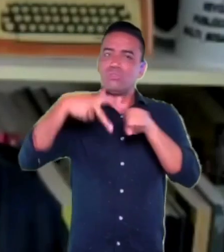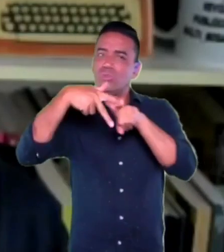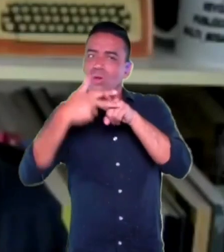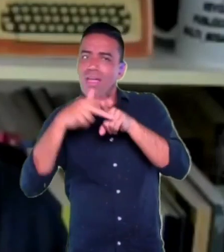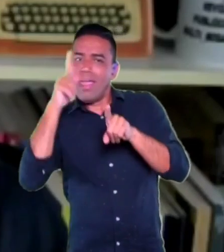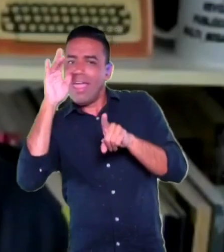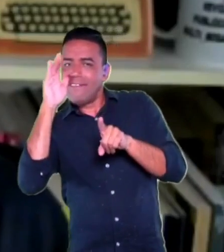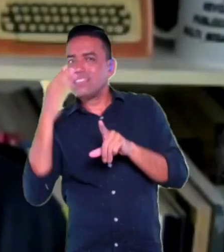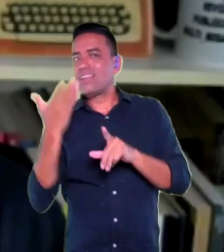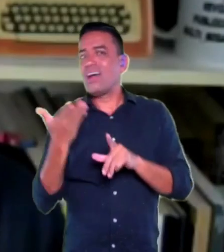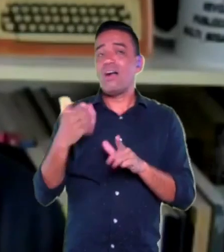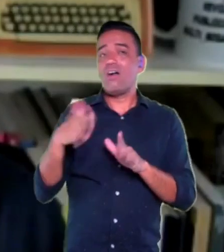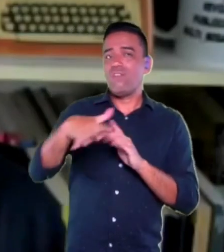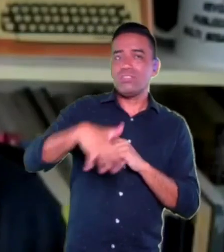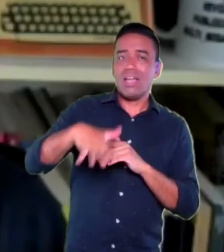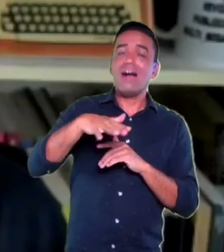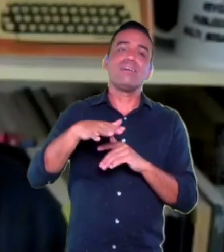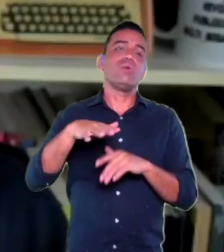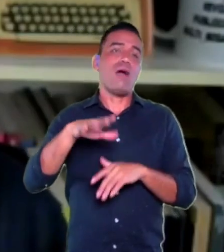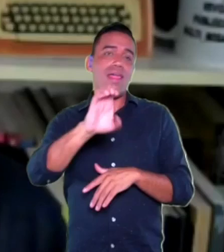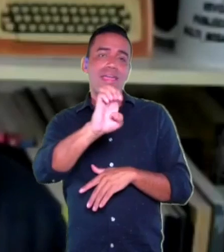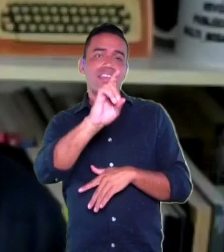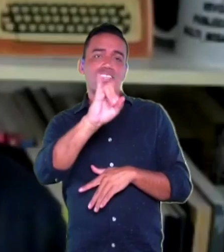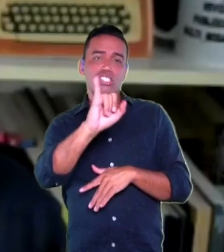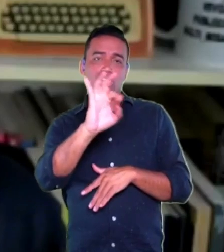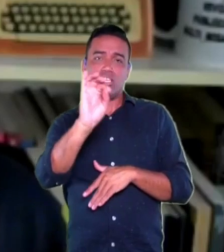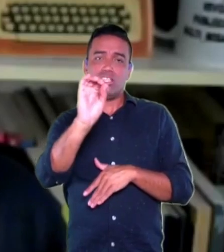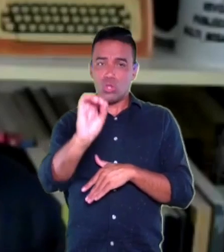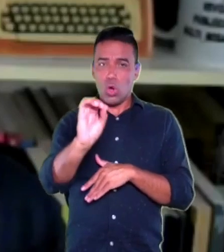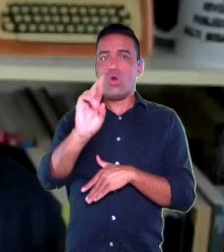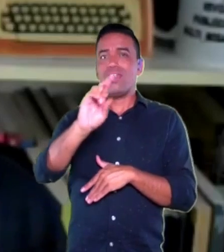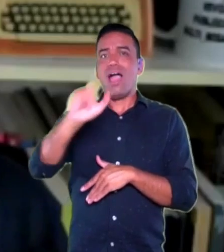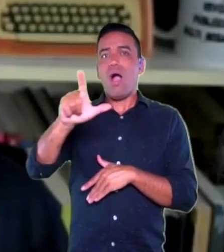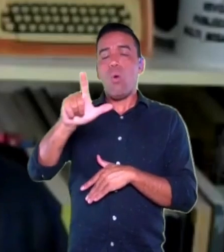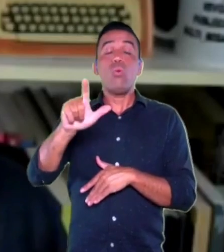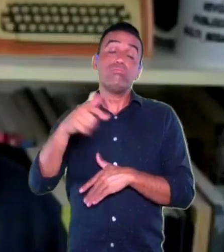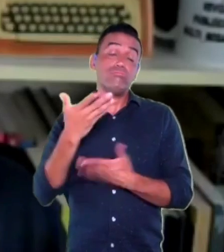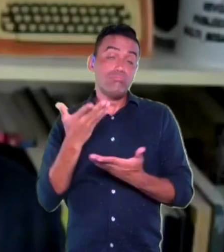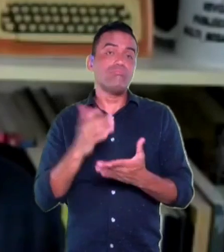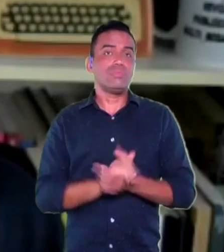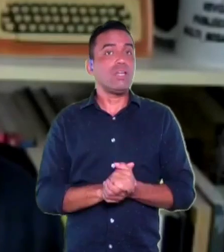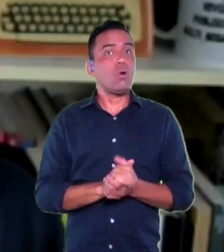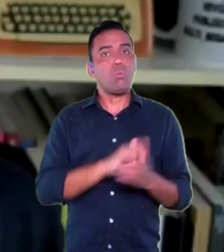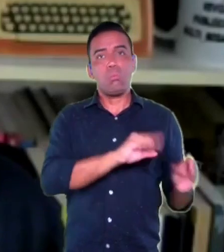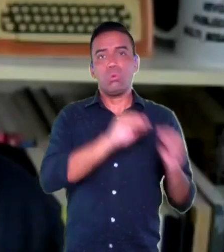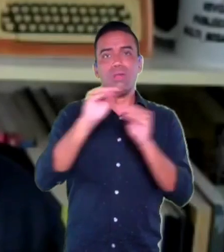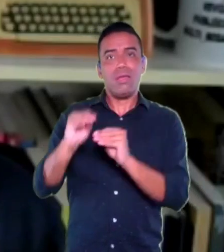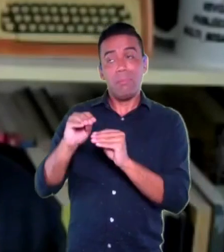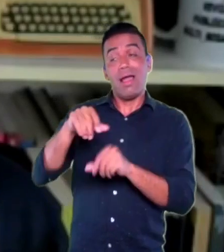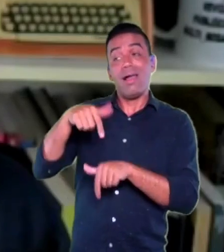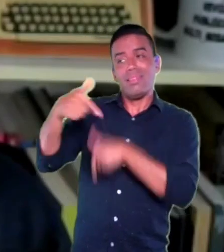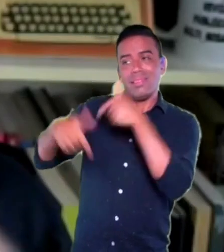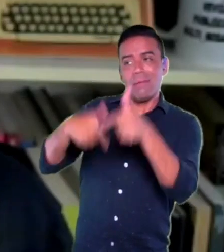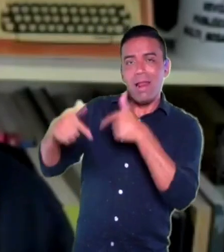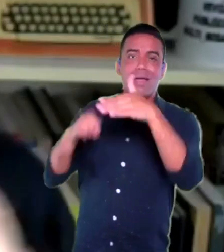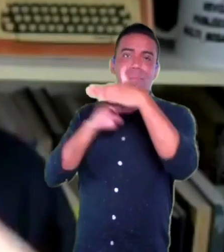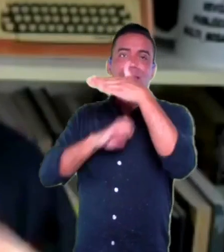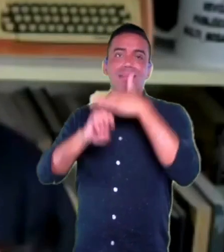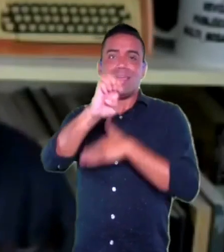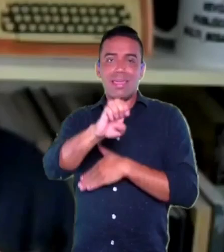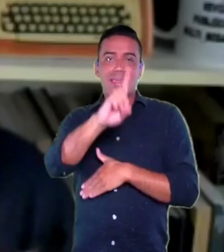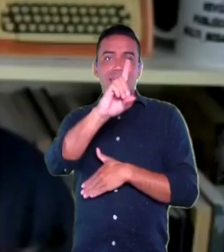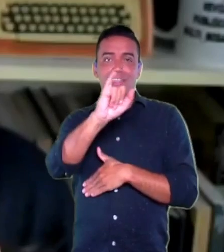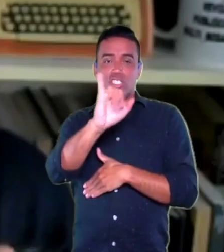mercado editorial, mas muito pouco. Então, eu saí de lá para trabalhar em editoras, e a